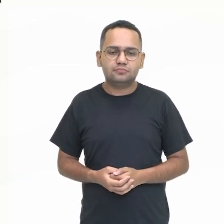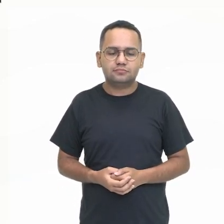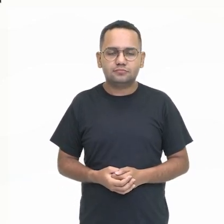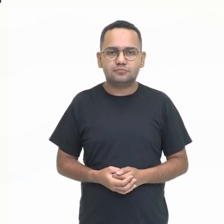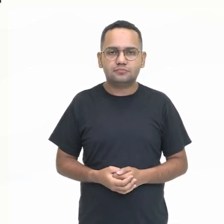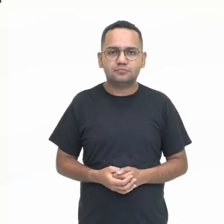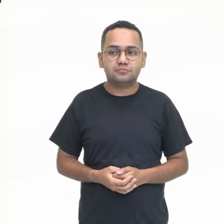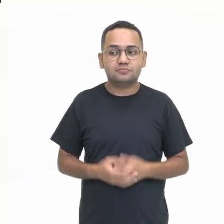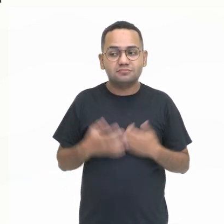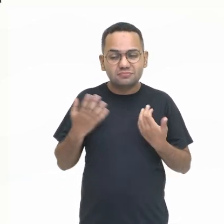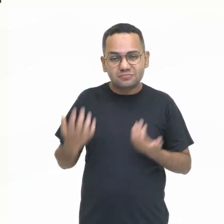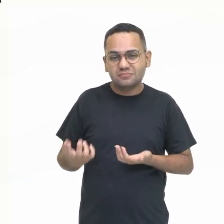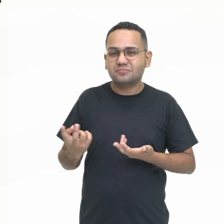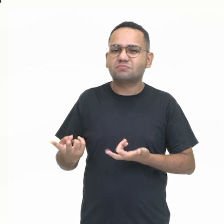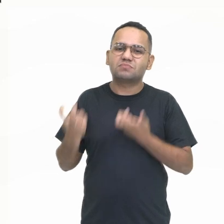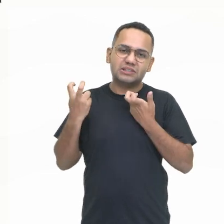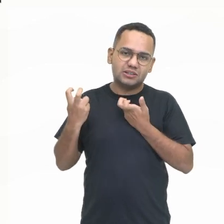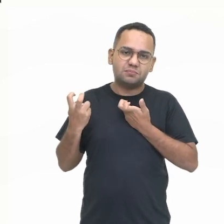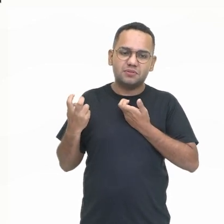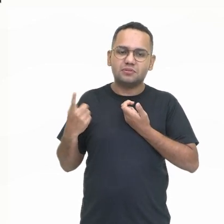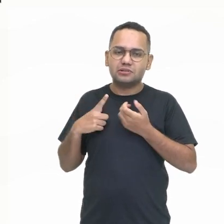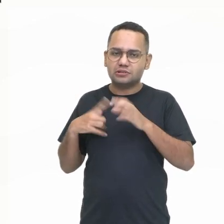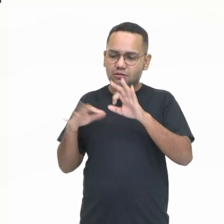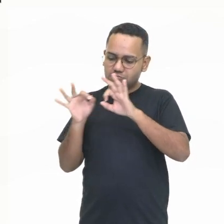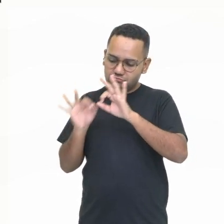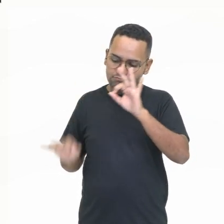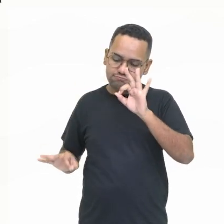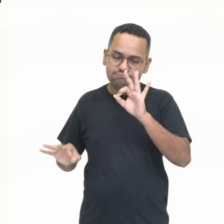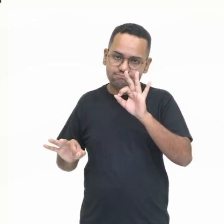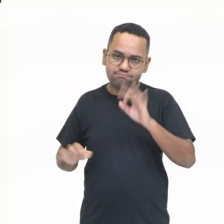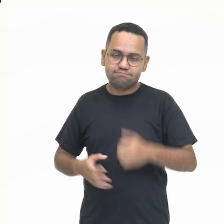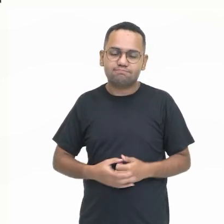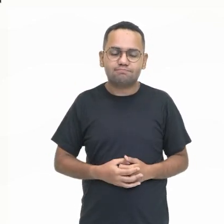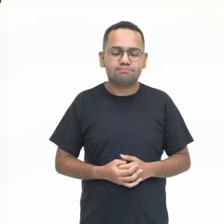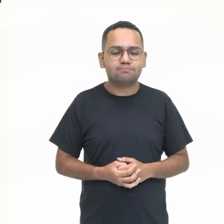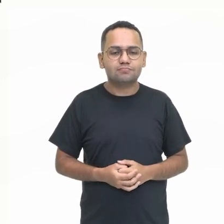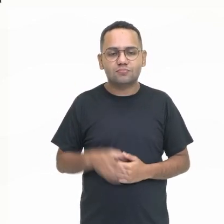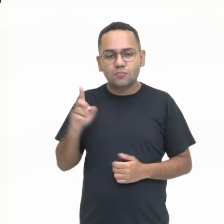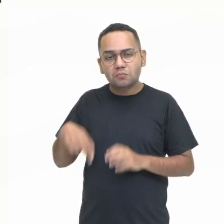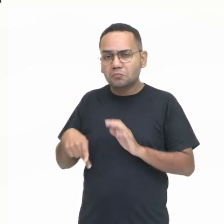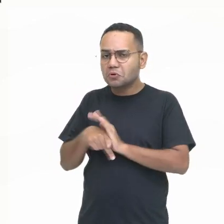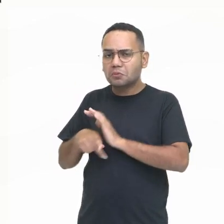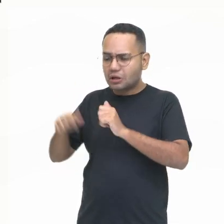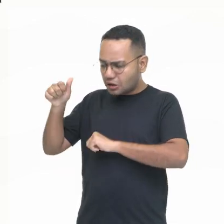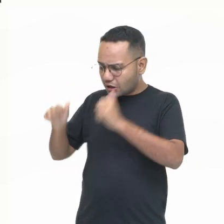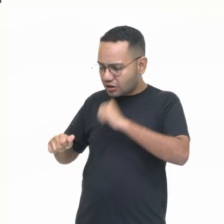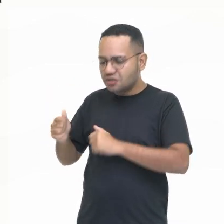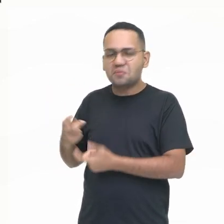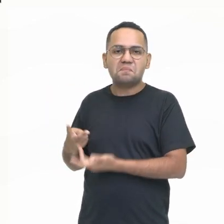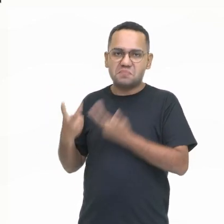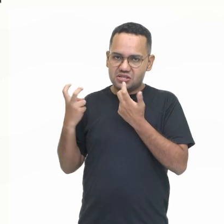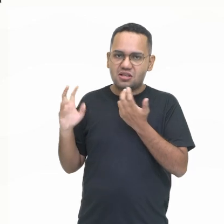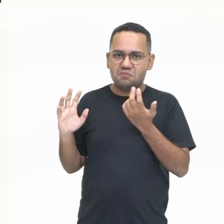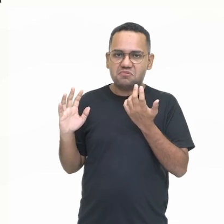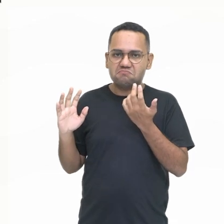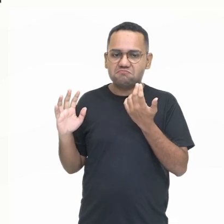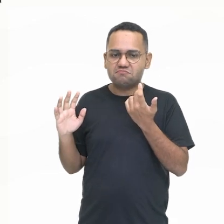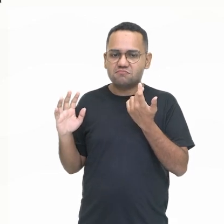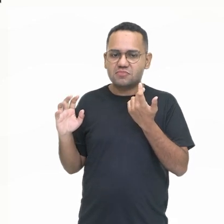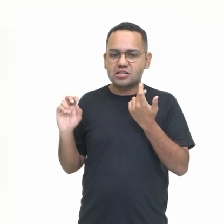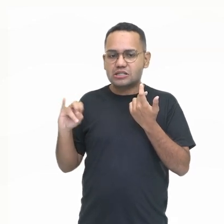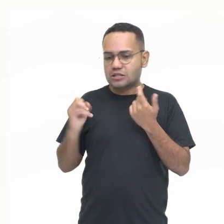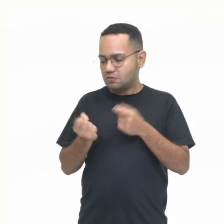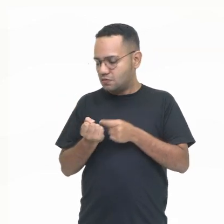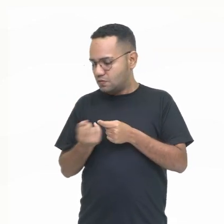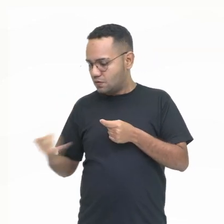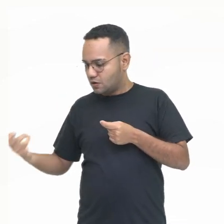perceber que essa função é crescente, tanto visualmente quanto analiticamente. Quanto maior o valor do x, menor será o valor do y. Olha outro